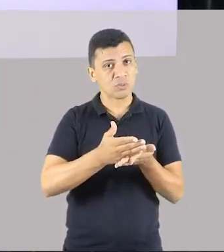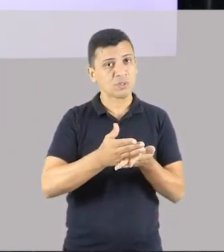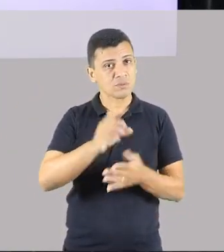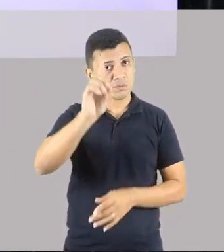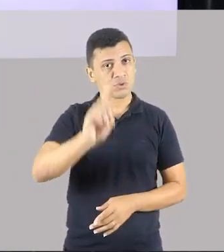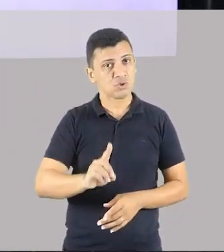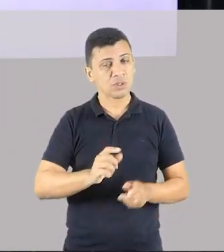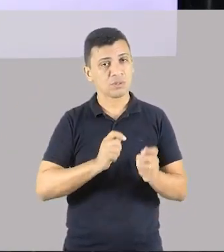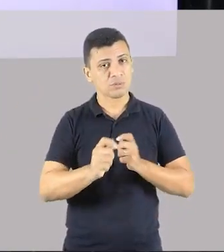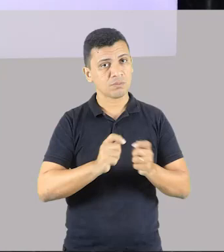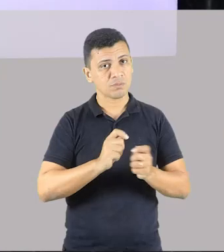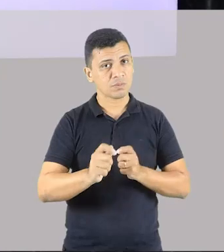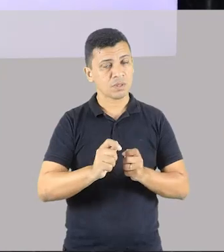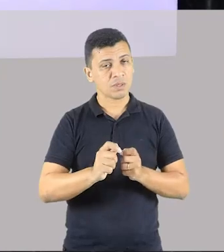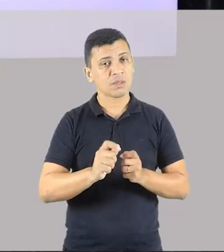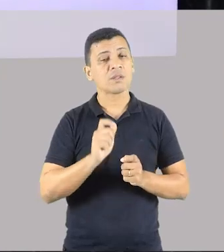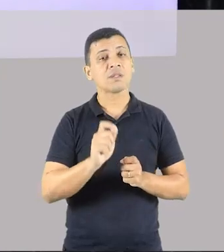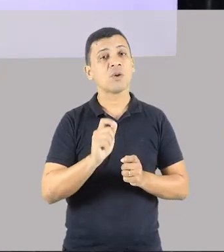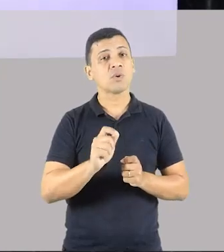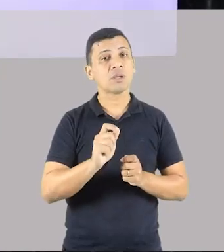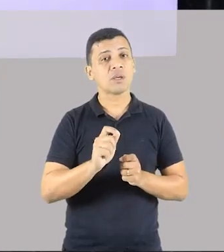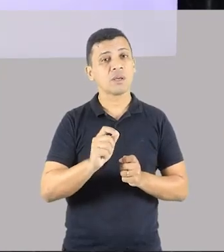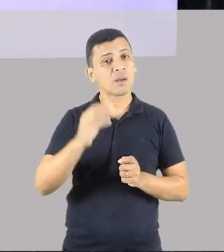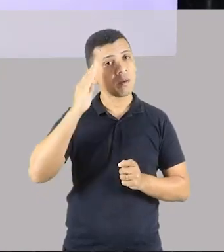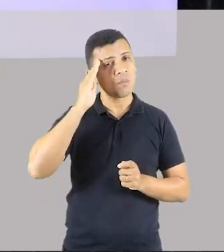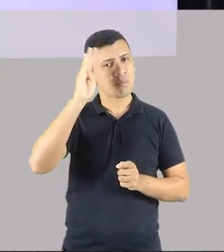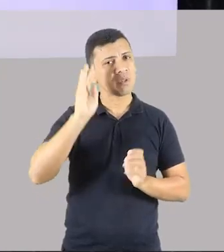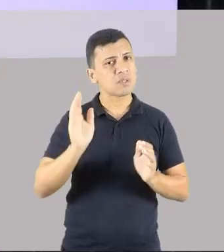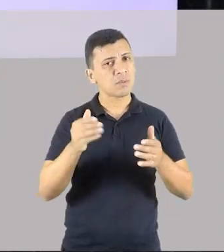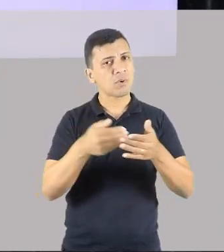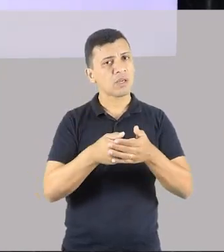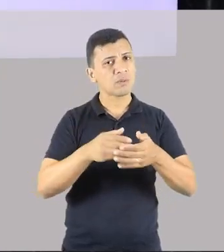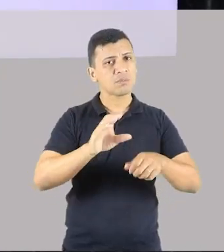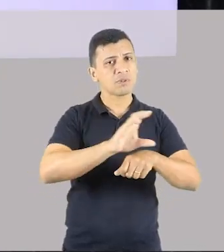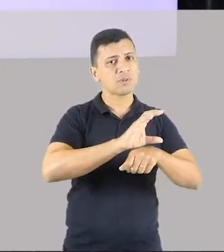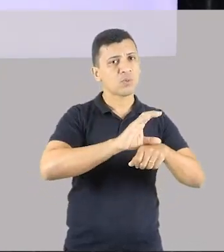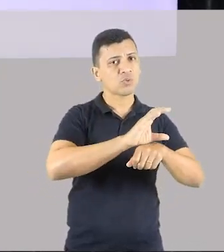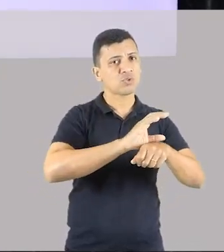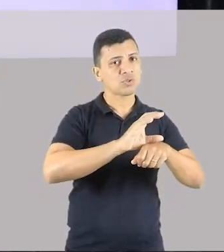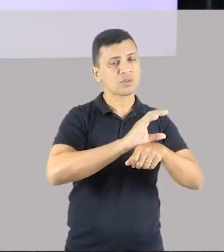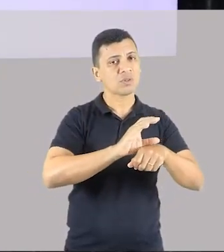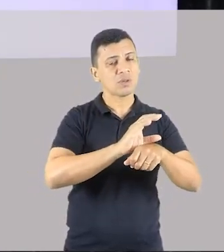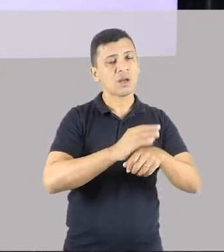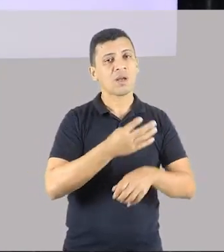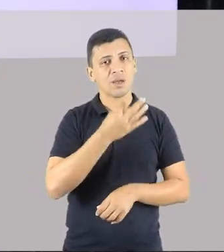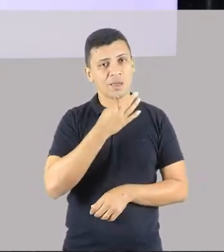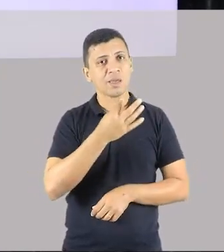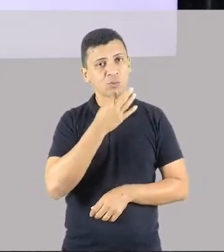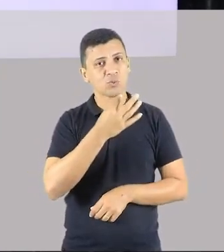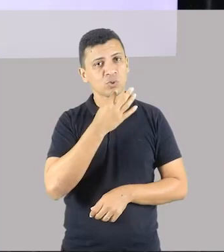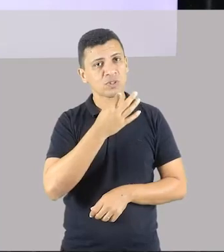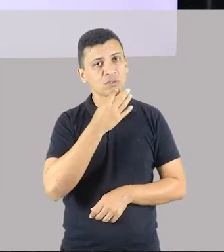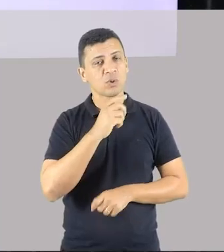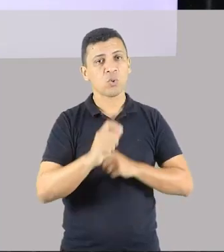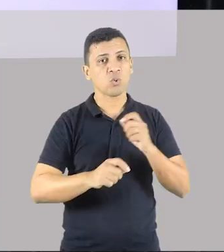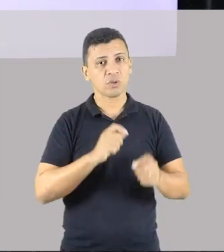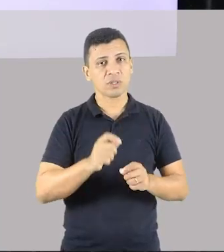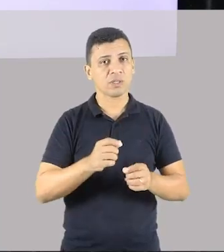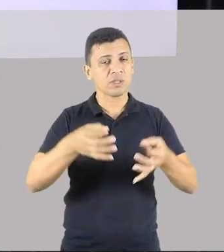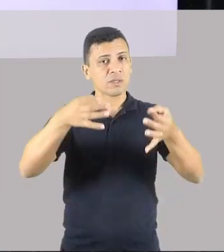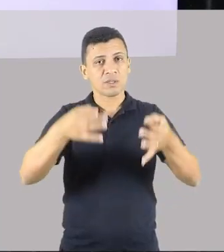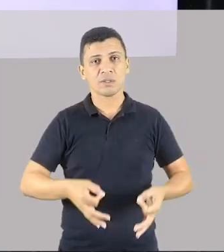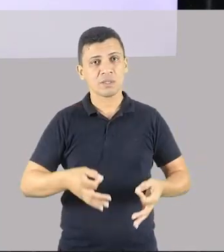que nós temos os princípios implícitos constitucionais, ou os princípios que são reconhecidos pela doutrina,